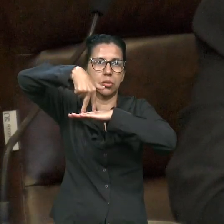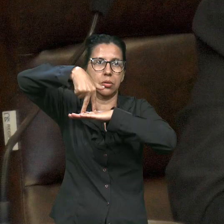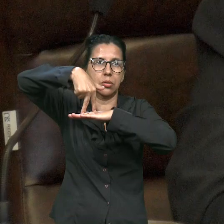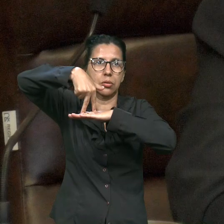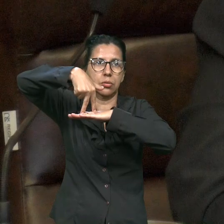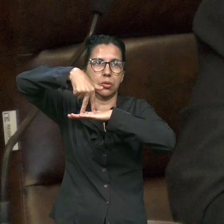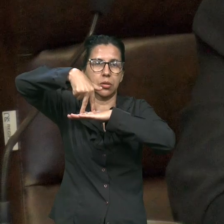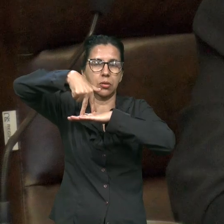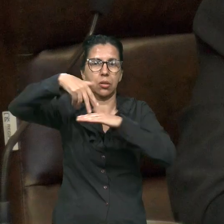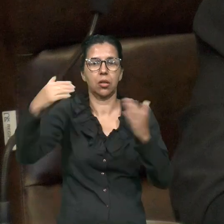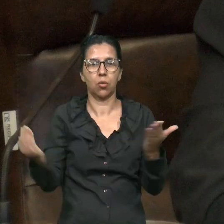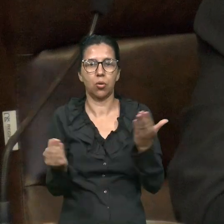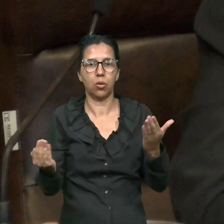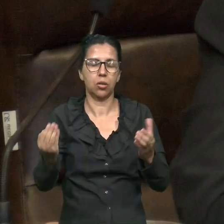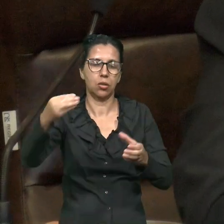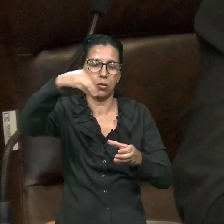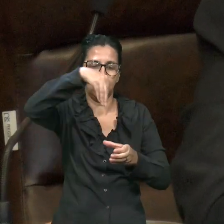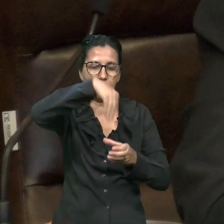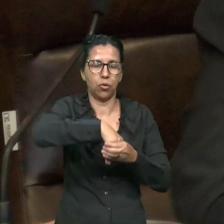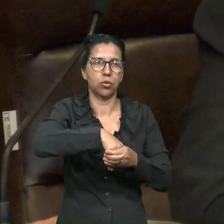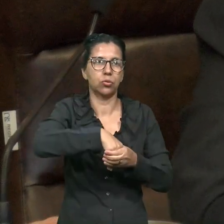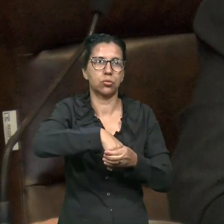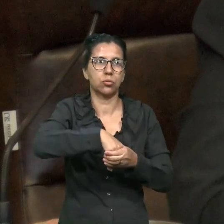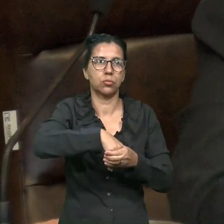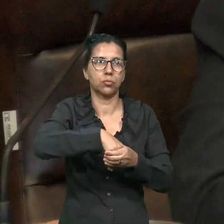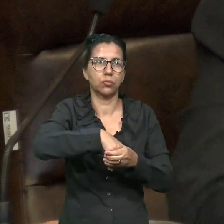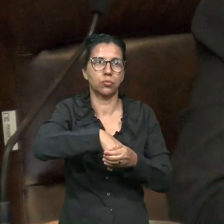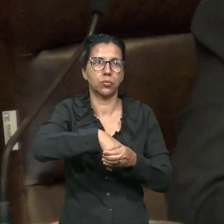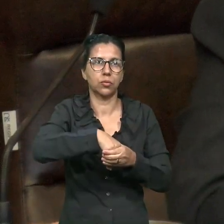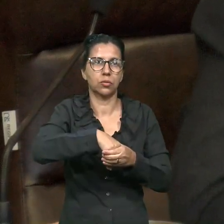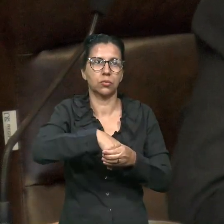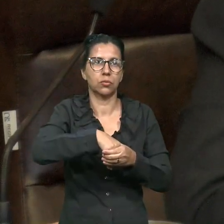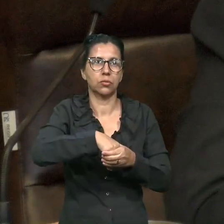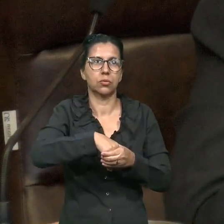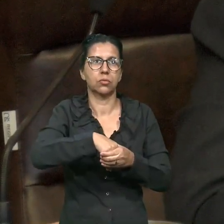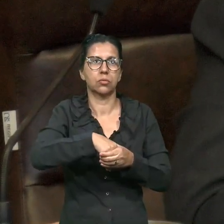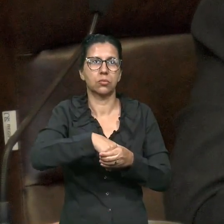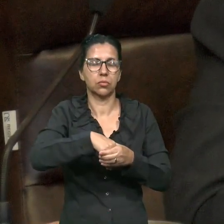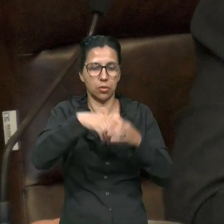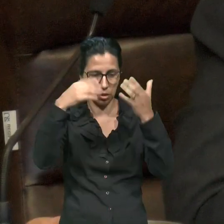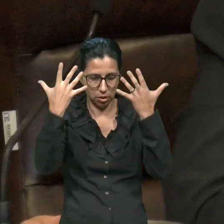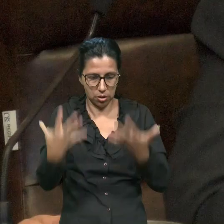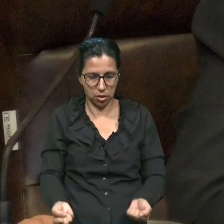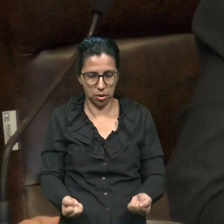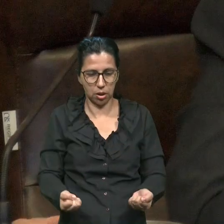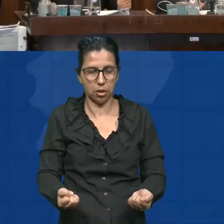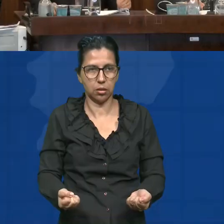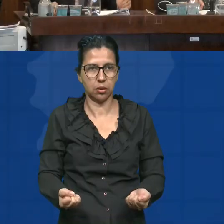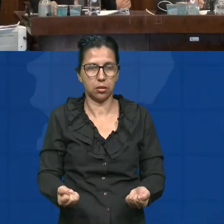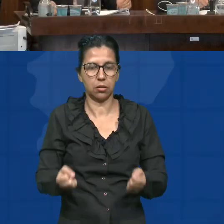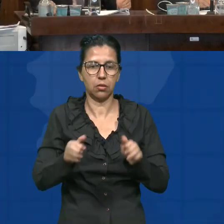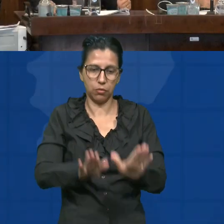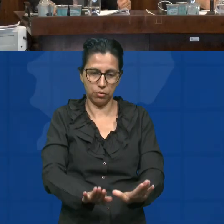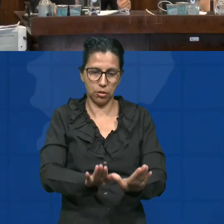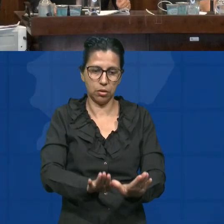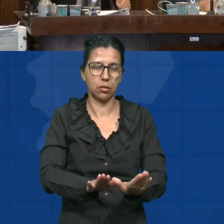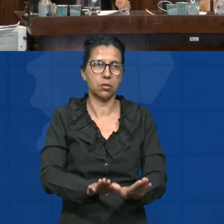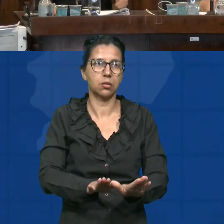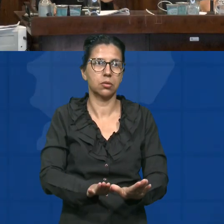em votação o pedido de instauração de comissão processante. Os vereadores que são favoráveis permaneçam como se encontram.